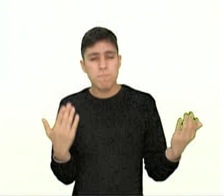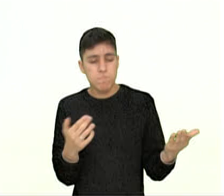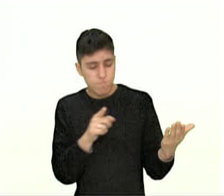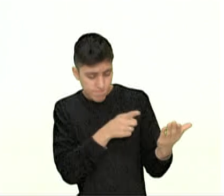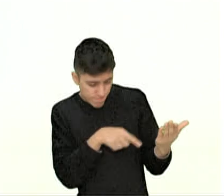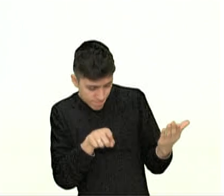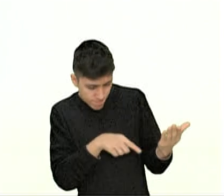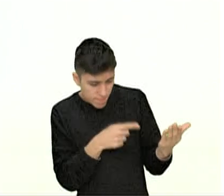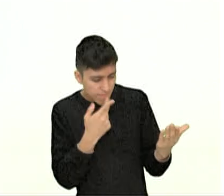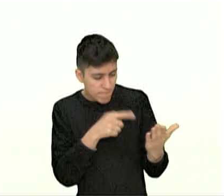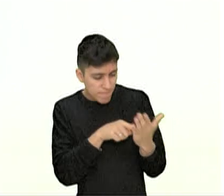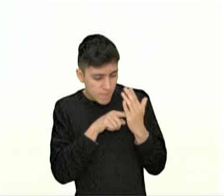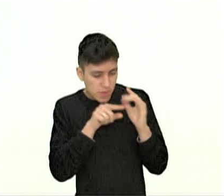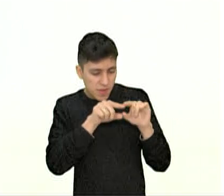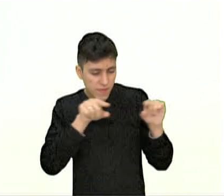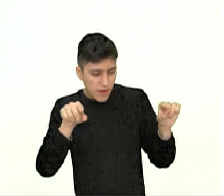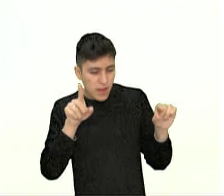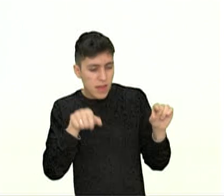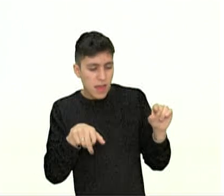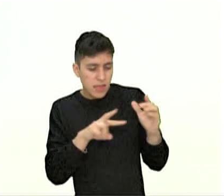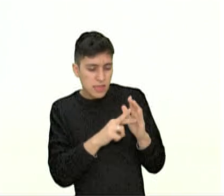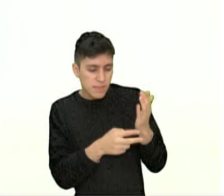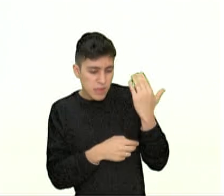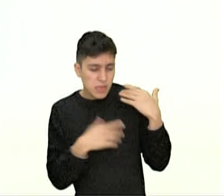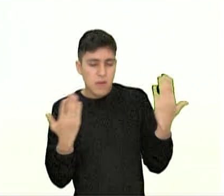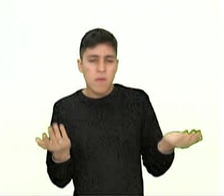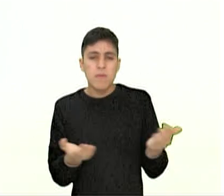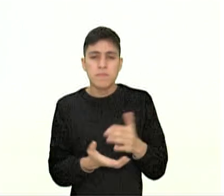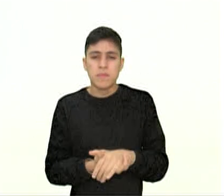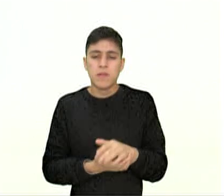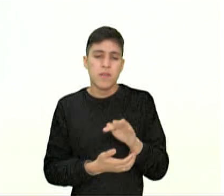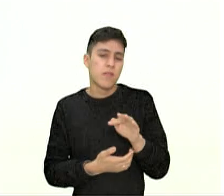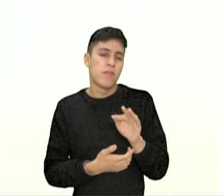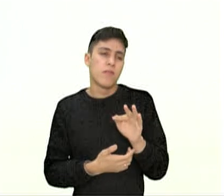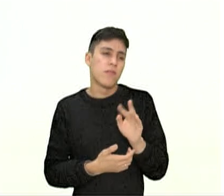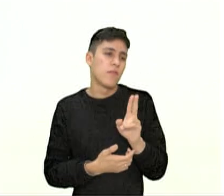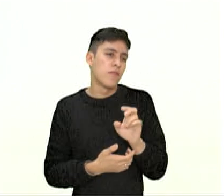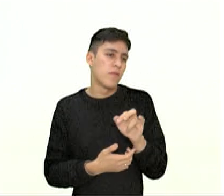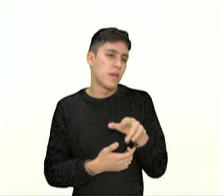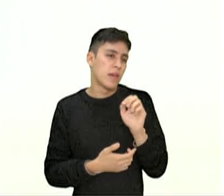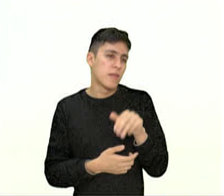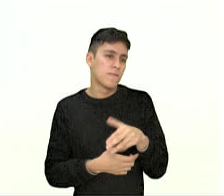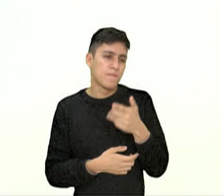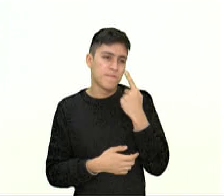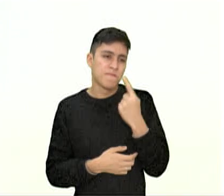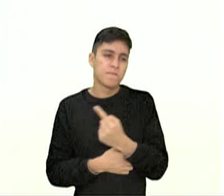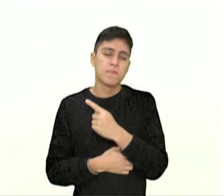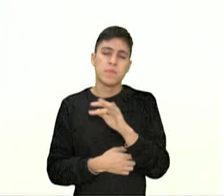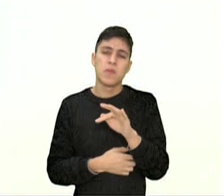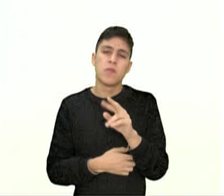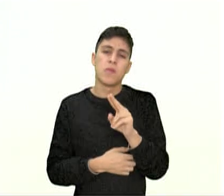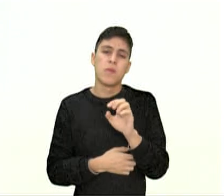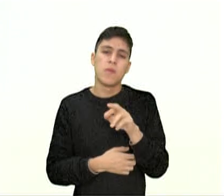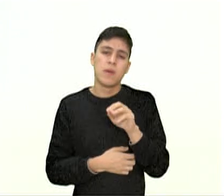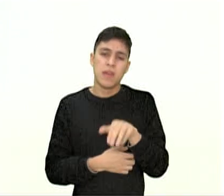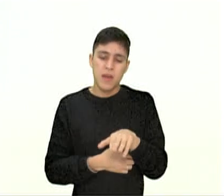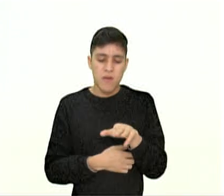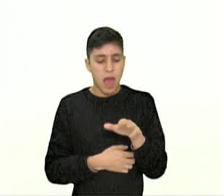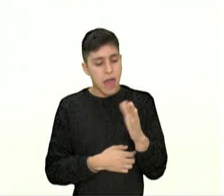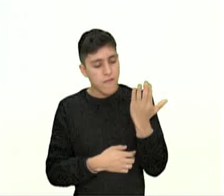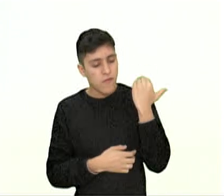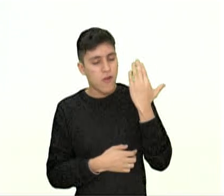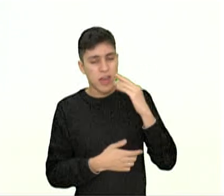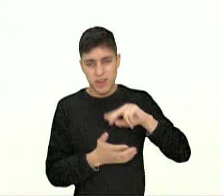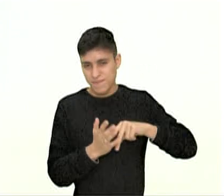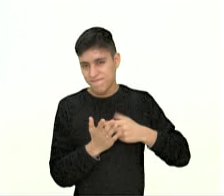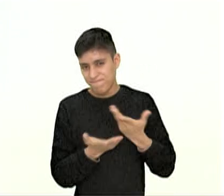uma ação no passado. Qual ação é essa? Fueron. Os cambios climáticos foram um desafio.